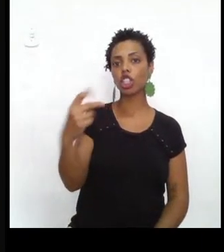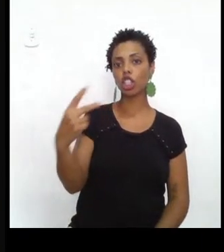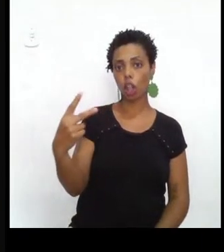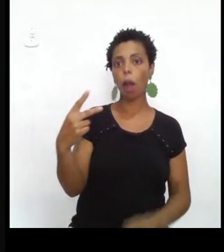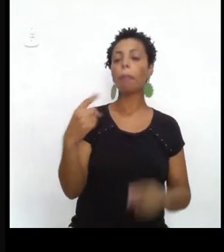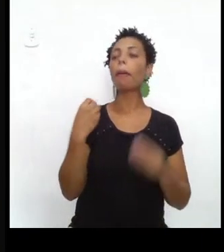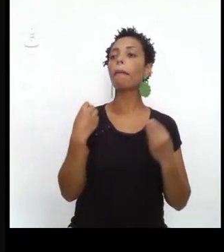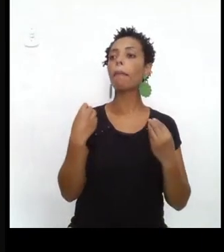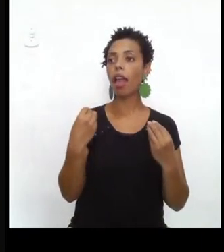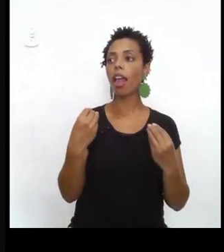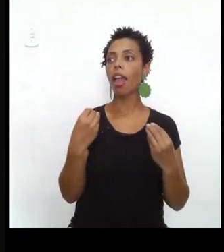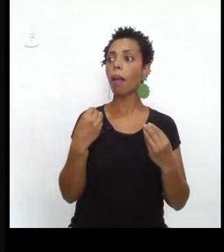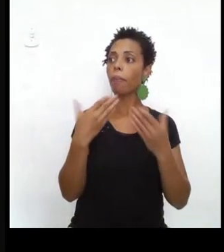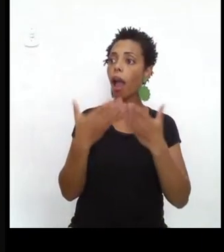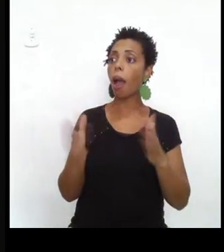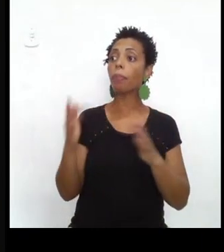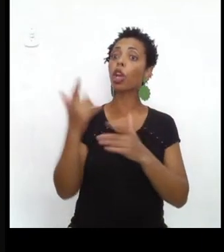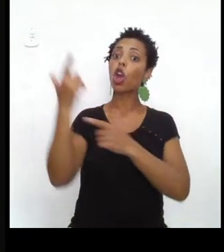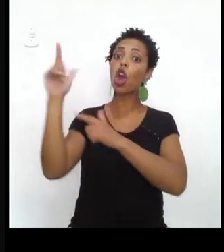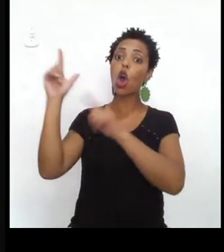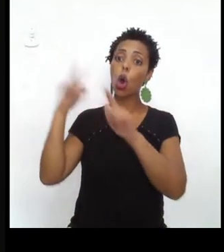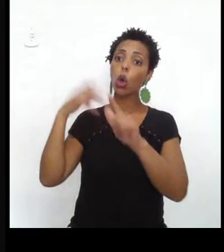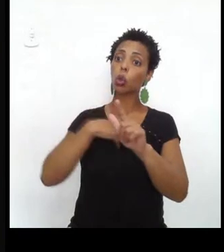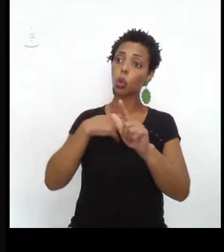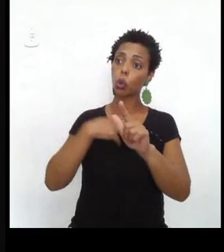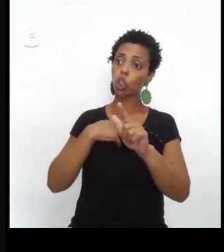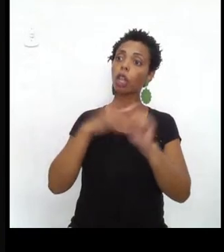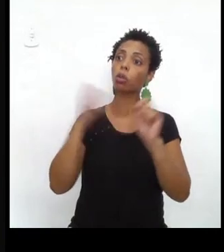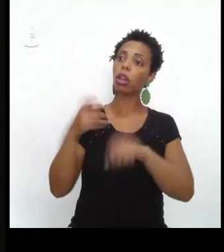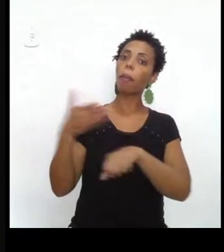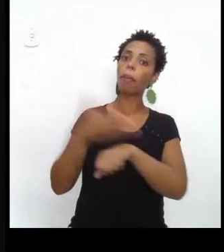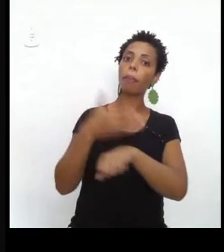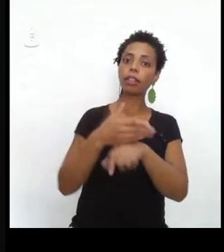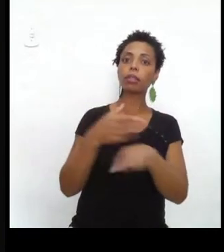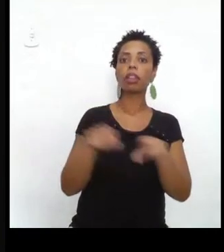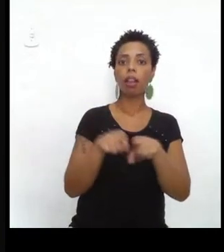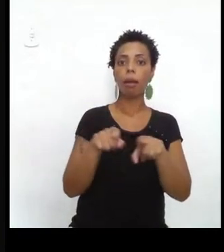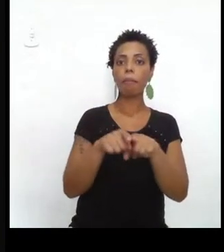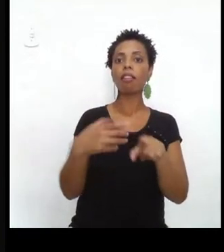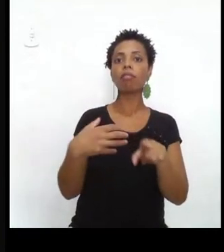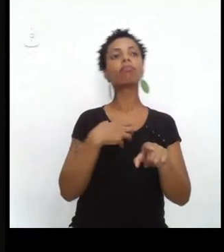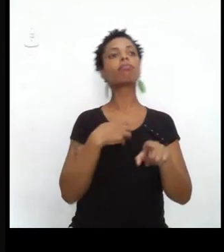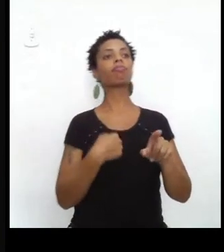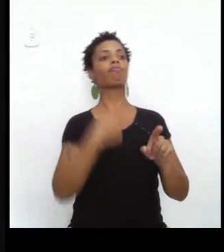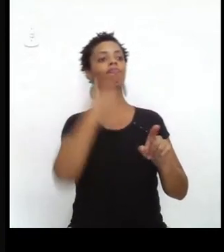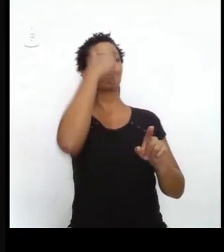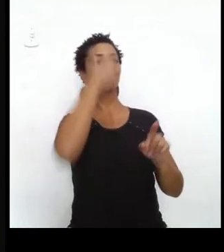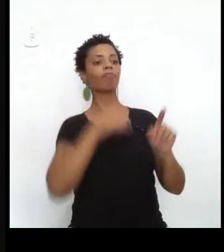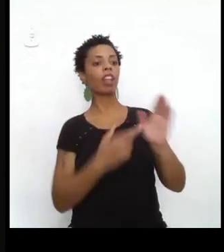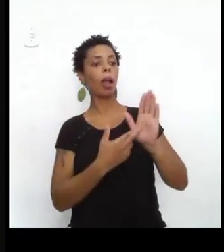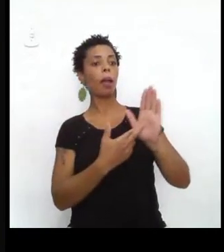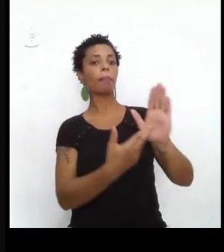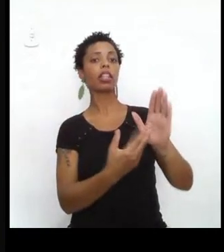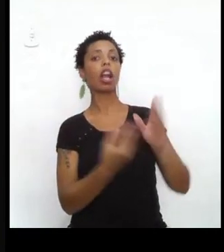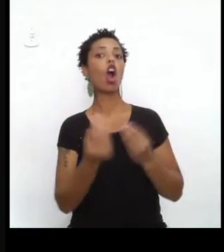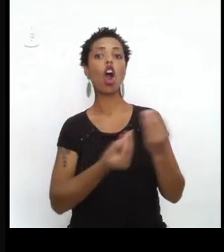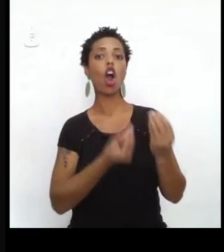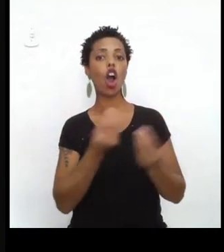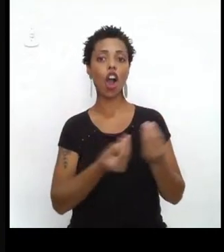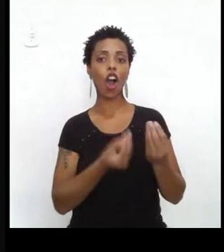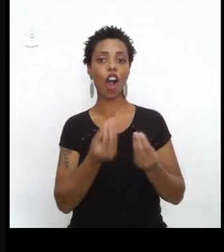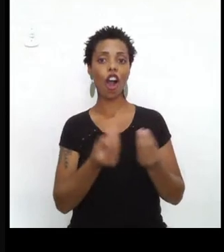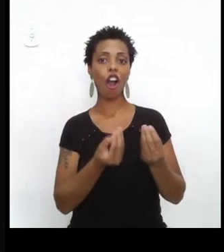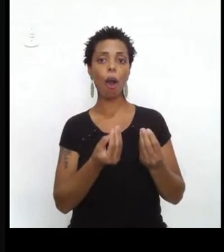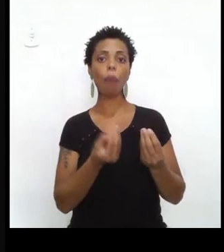participar o sentir-se abração para ele o a cena diante de agora a dieta eu não entrei para